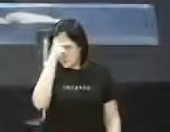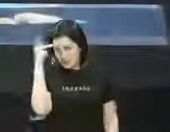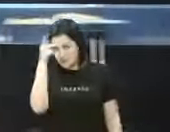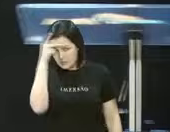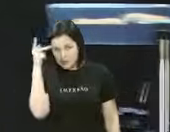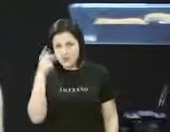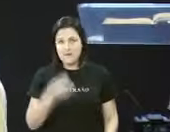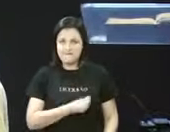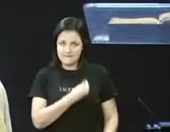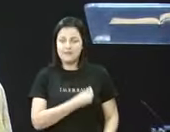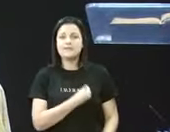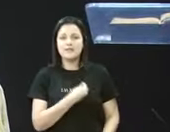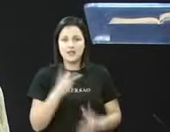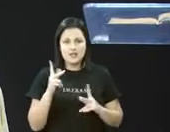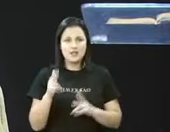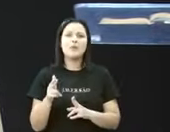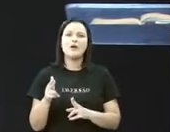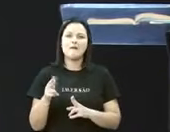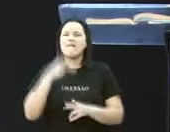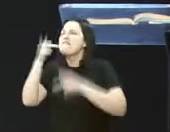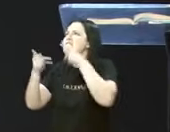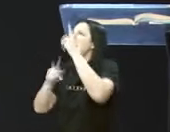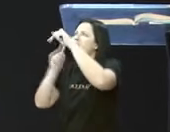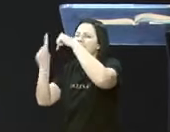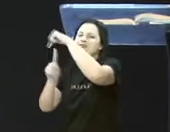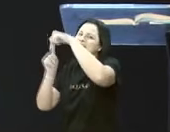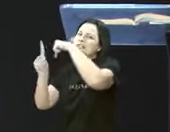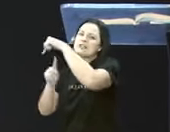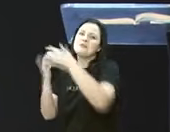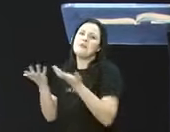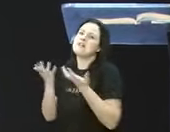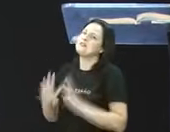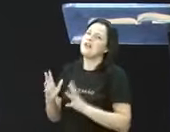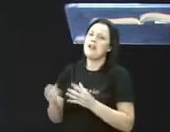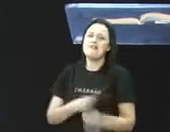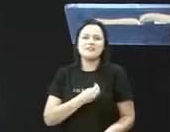santo, porque quem está perto do trono não perde tempo com coisinhas.